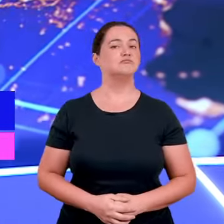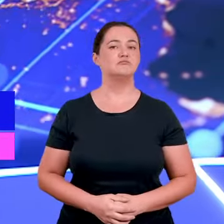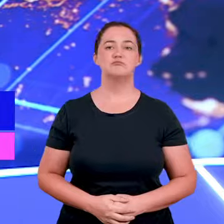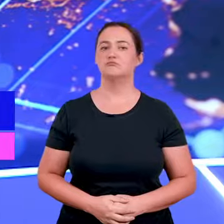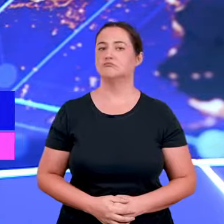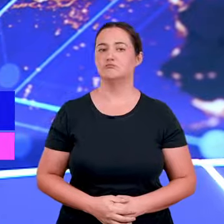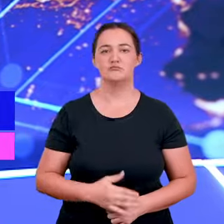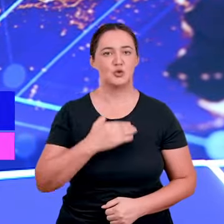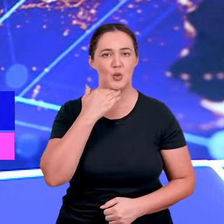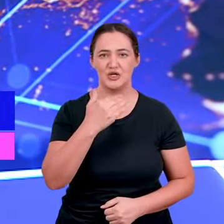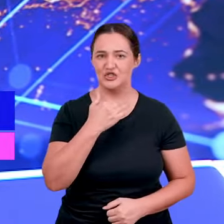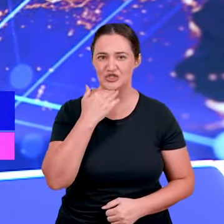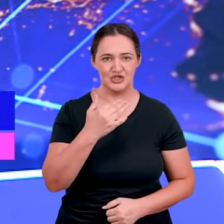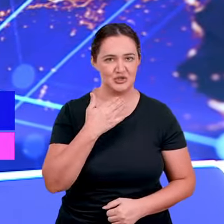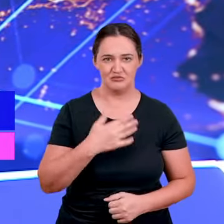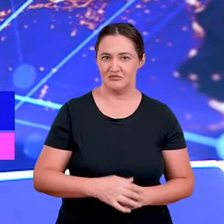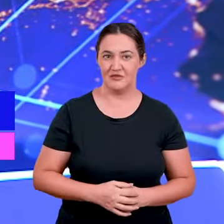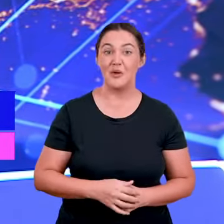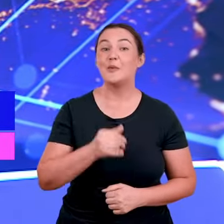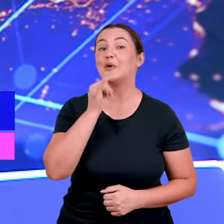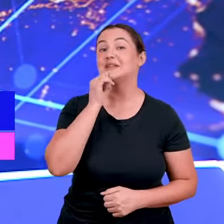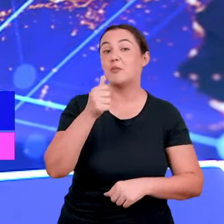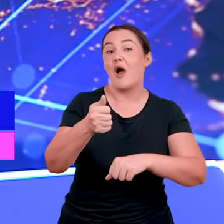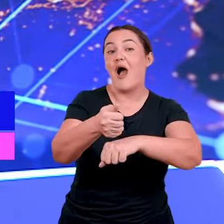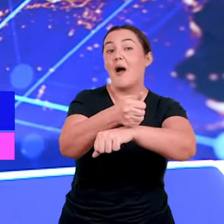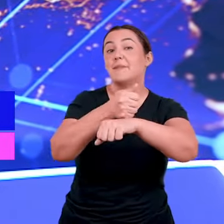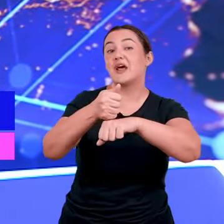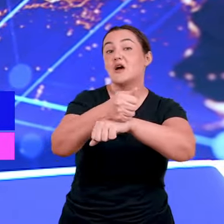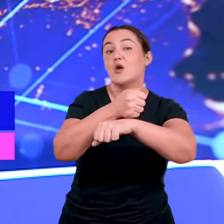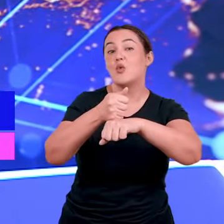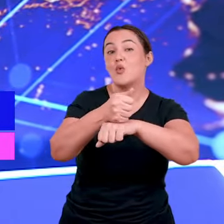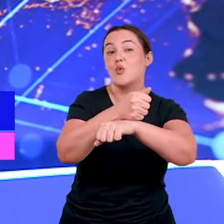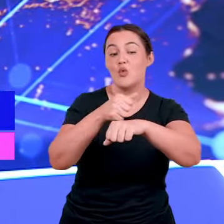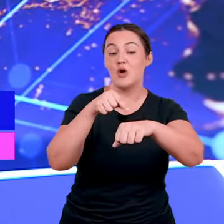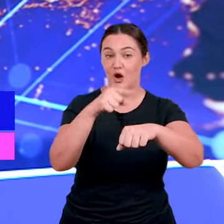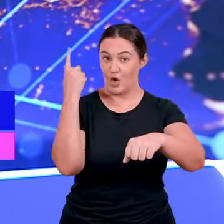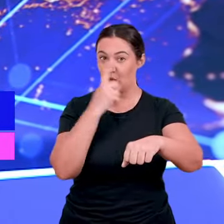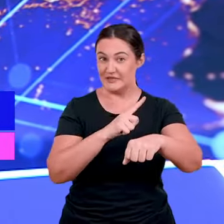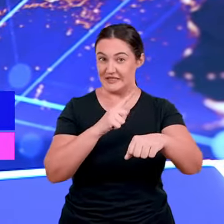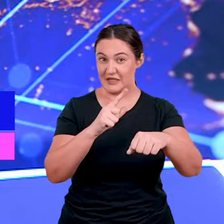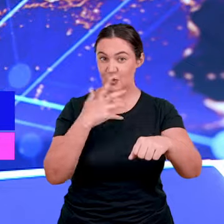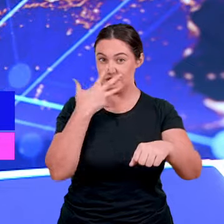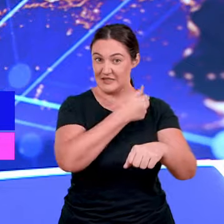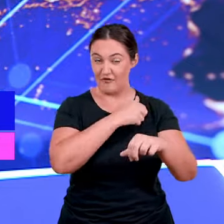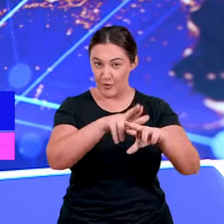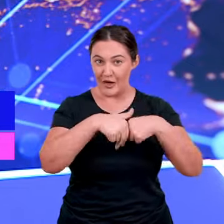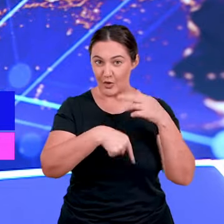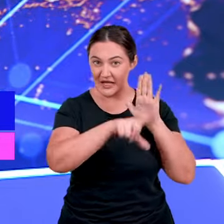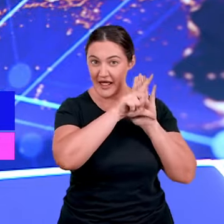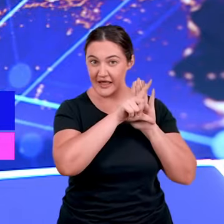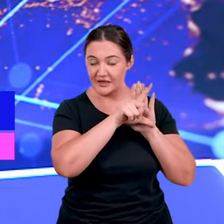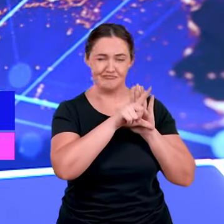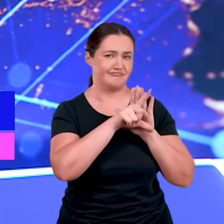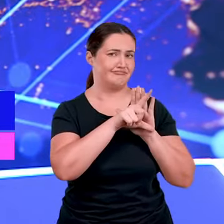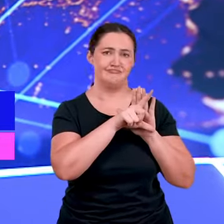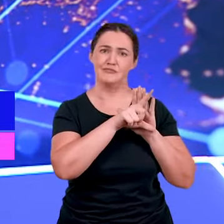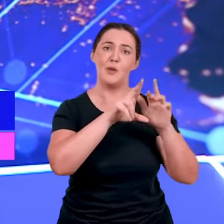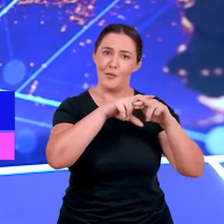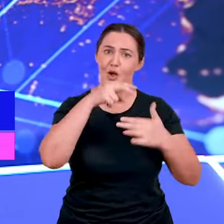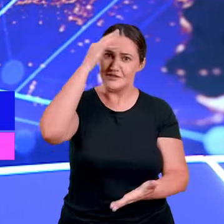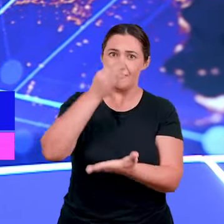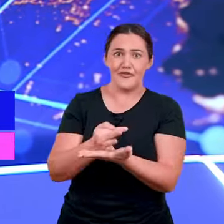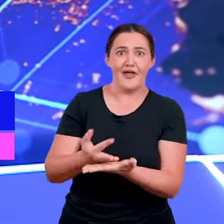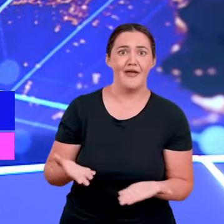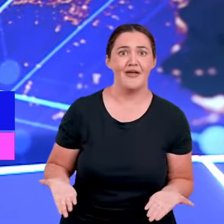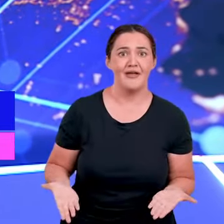Testamento, nem no Novo Testamento. Ou você acha que Abraão foi salvo pela obediência à lei? Não, não. Abraão foi salvo pela fé.